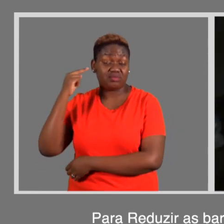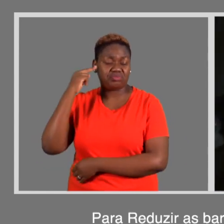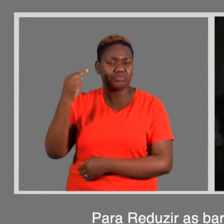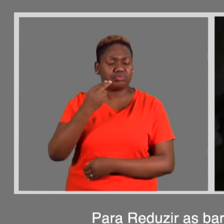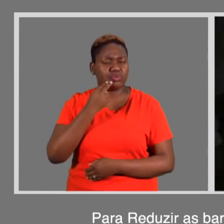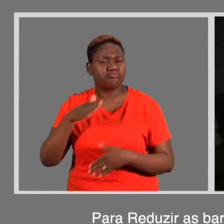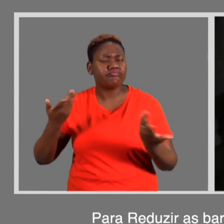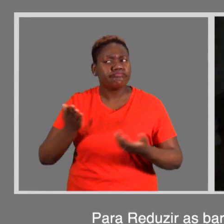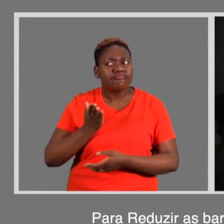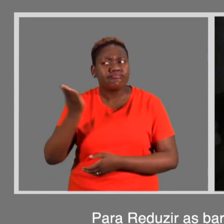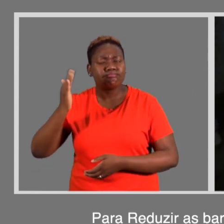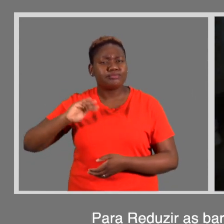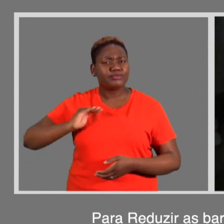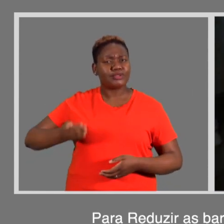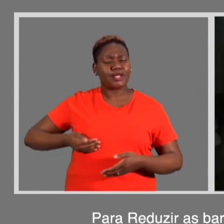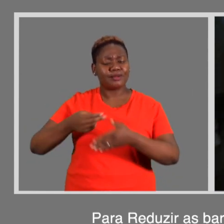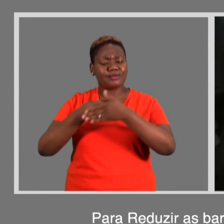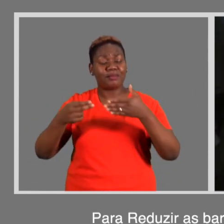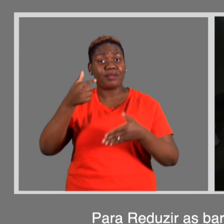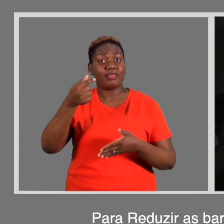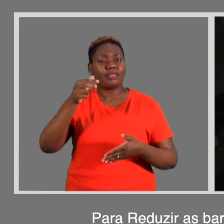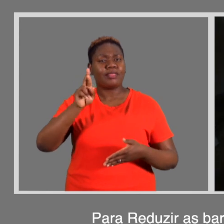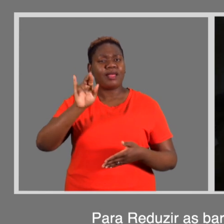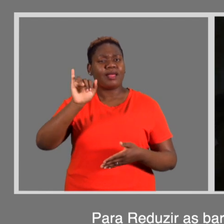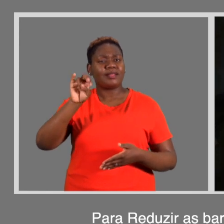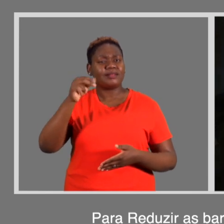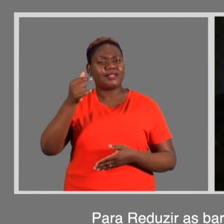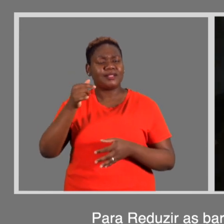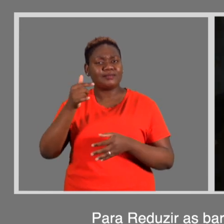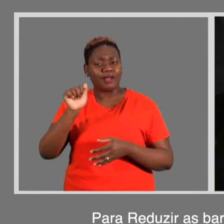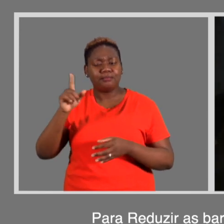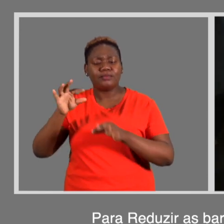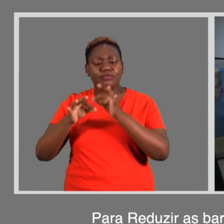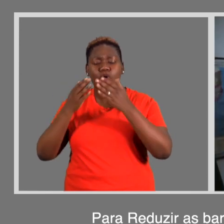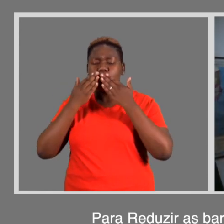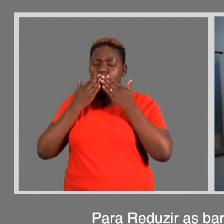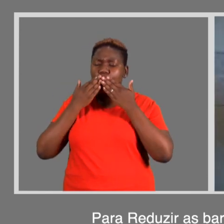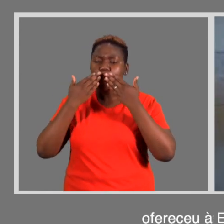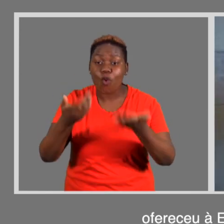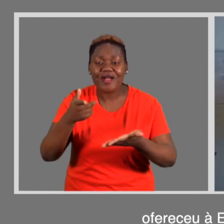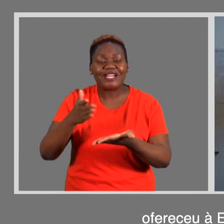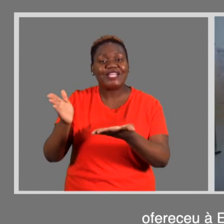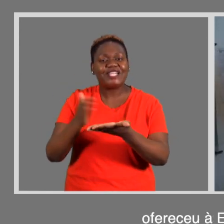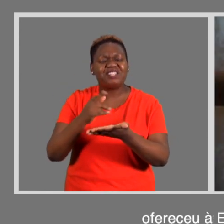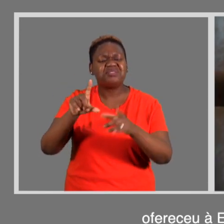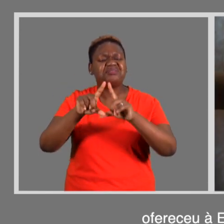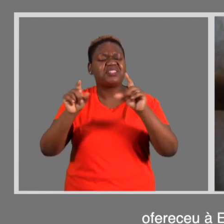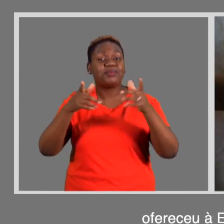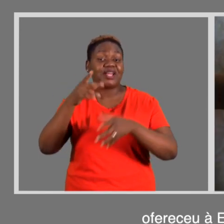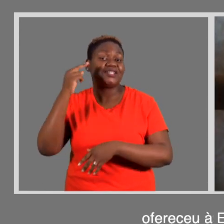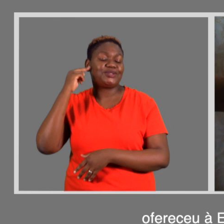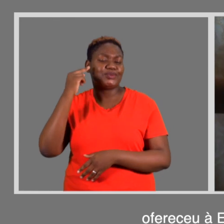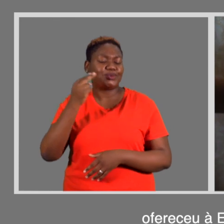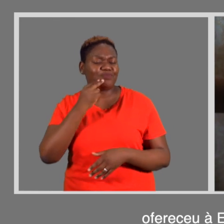barreiras de comunicação entre alunos surdos e professores, a editora 3009 ofereceu à Escola